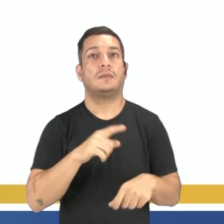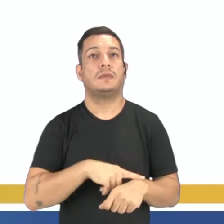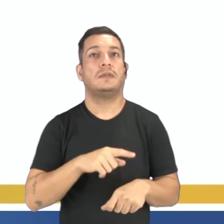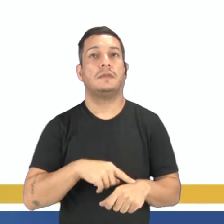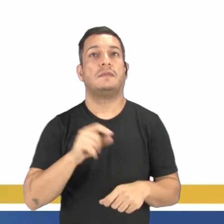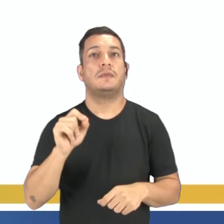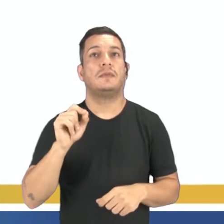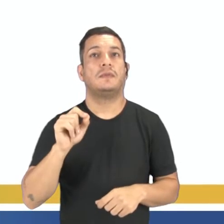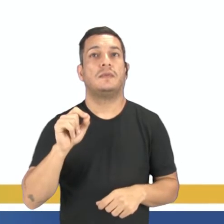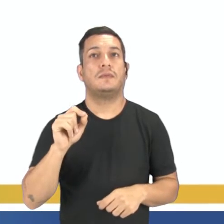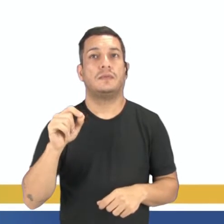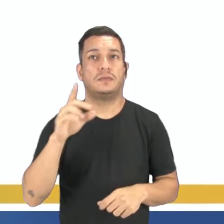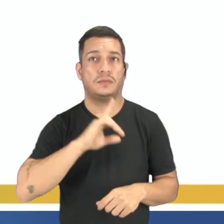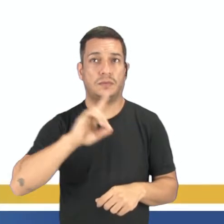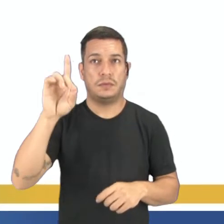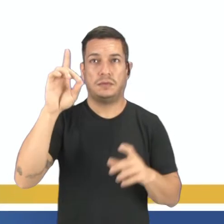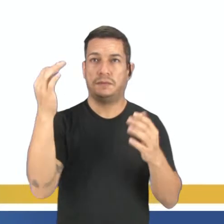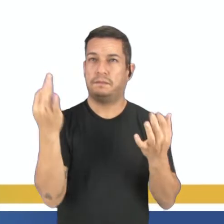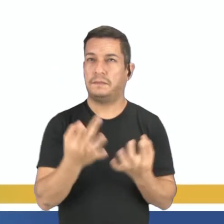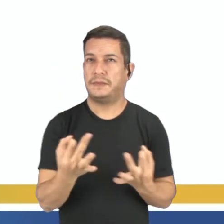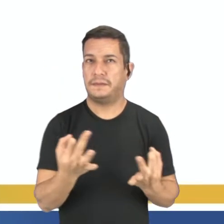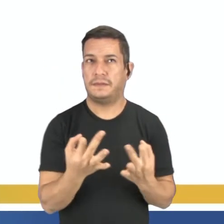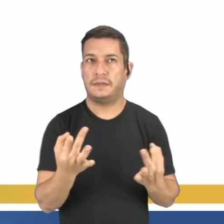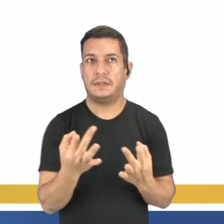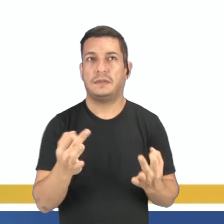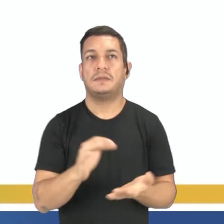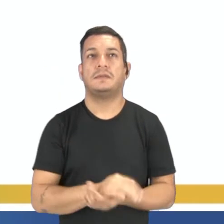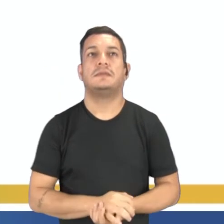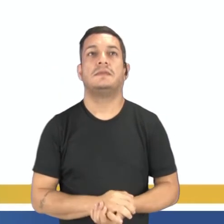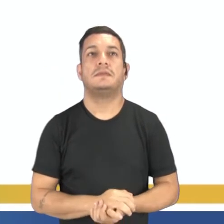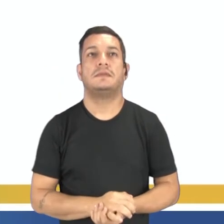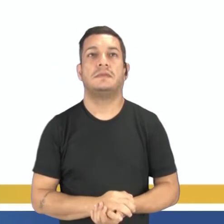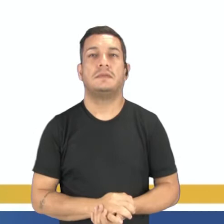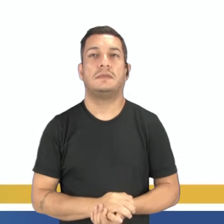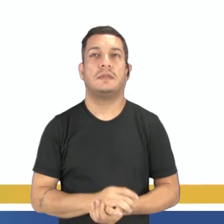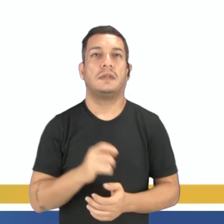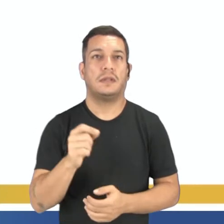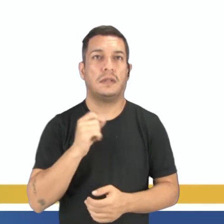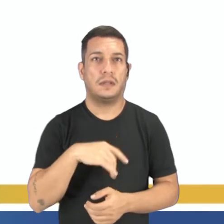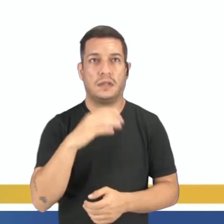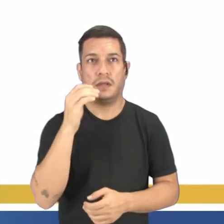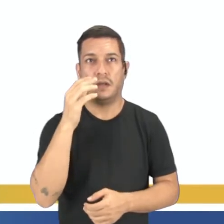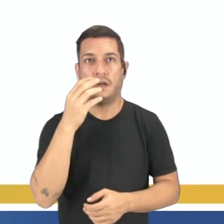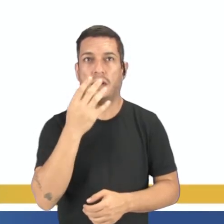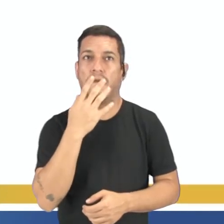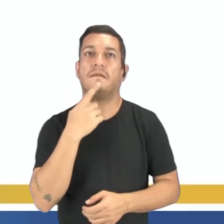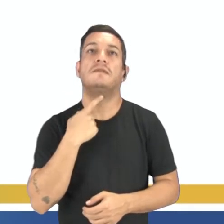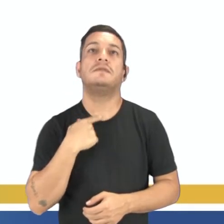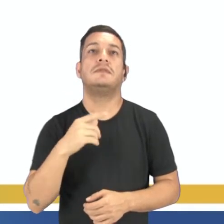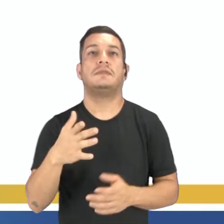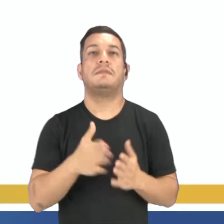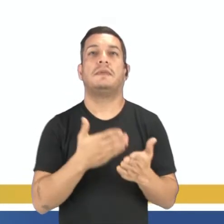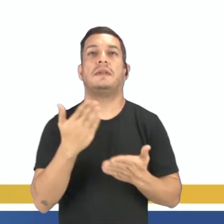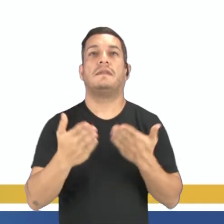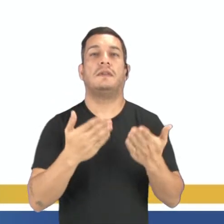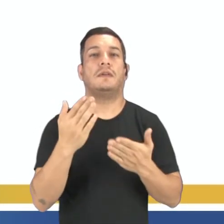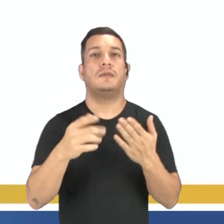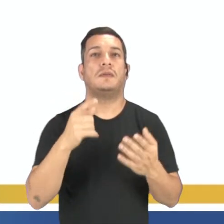na contemplação deste Deus perfeito, ponderar totalmente à vontade seus maravilhosos